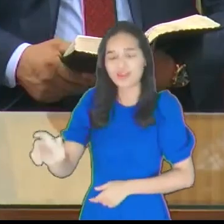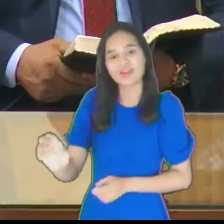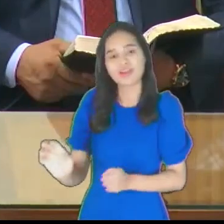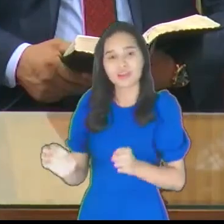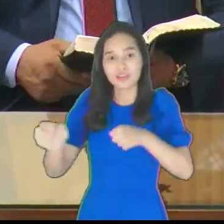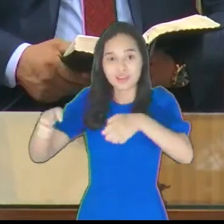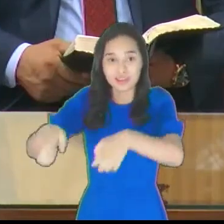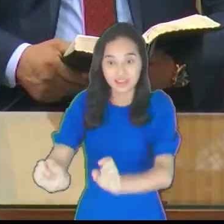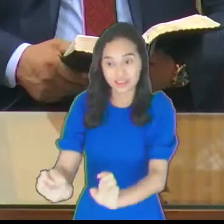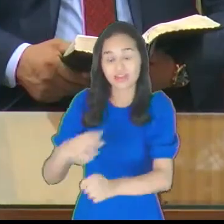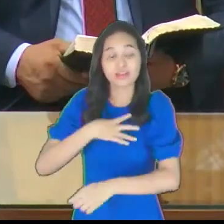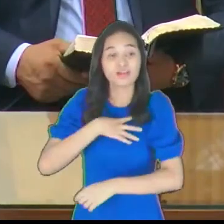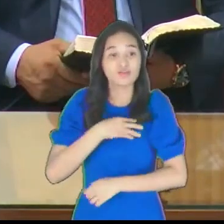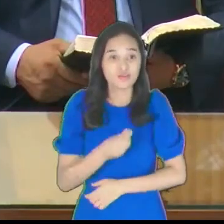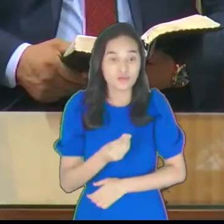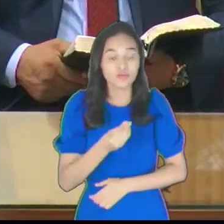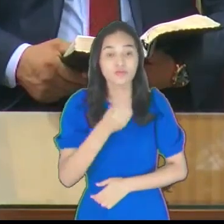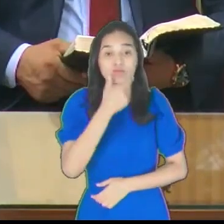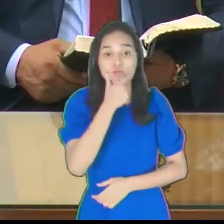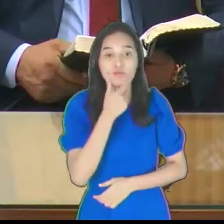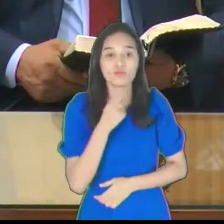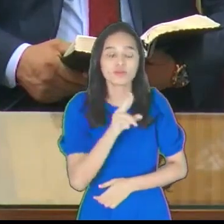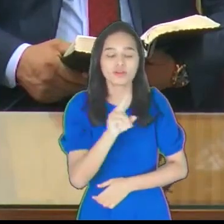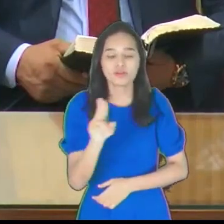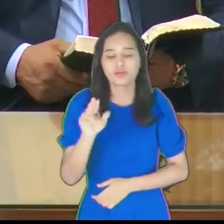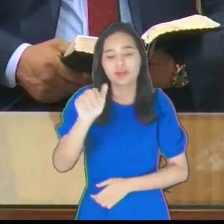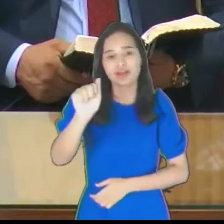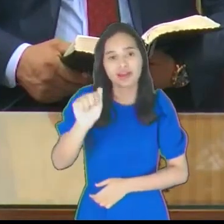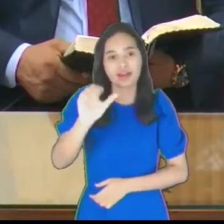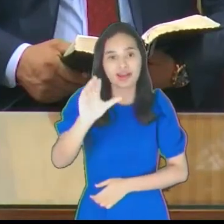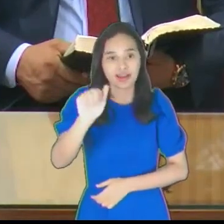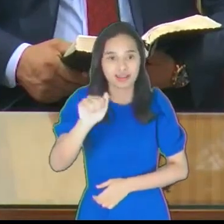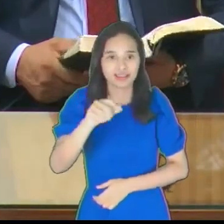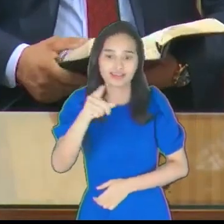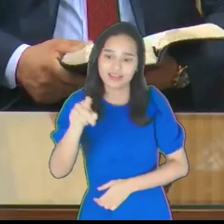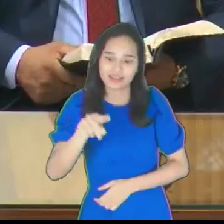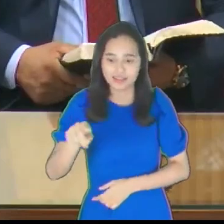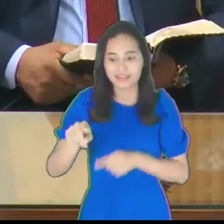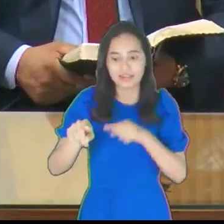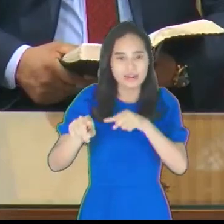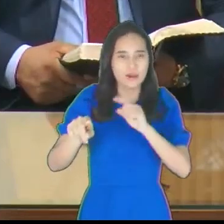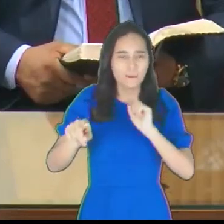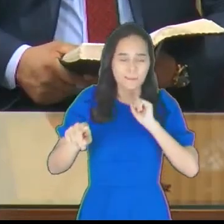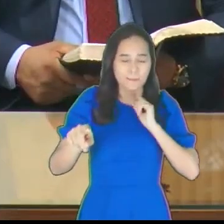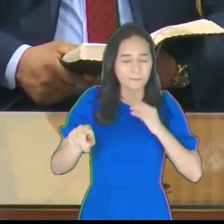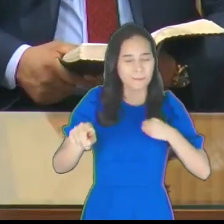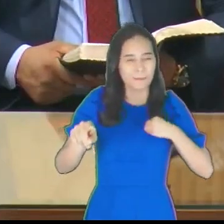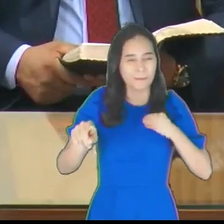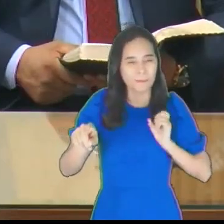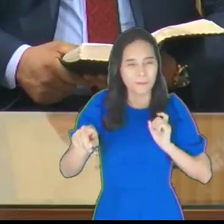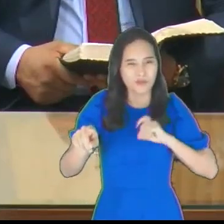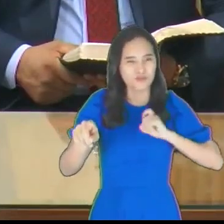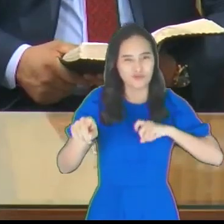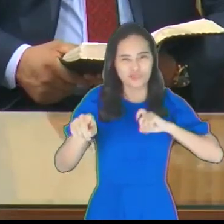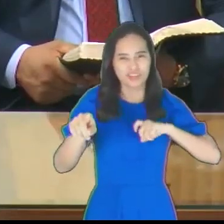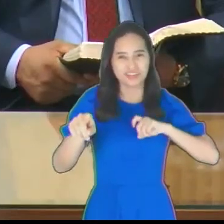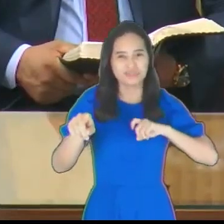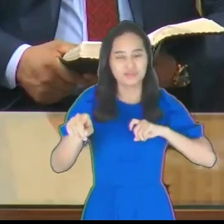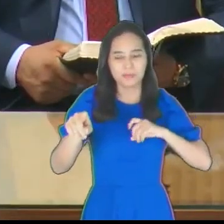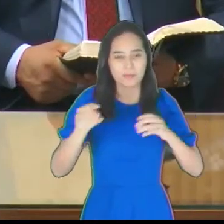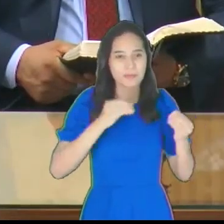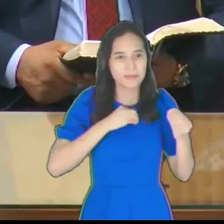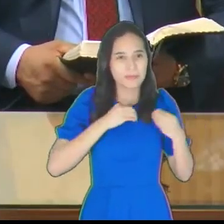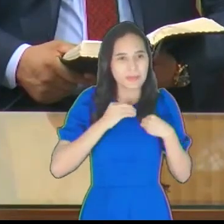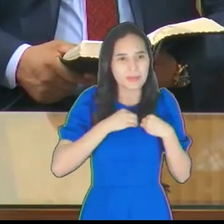Acais. É interessante, o pai dele era ímpio. O pai dele era mau, o pai dele era perverso. O pai